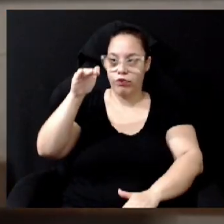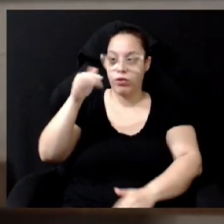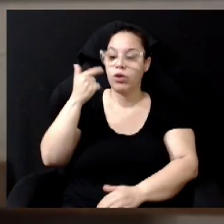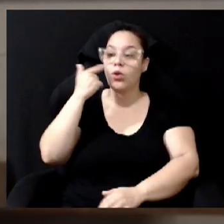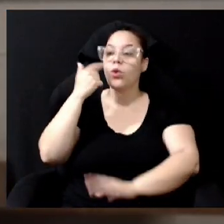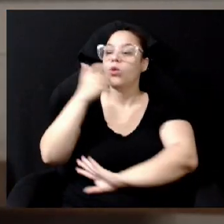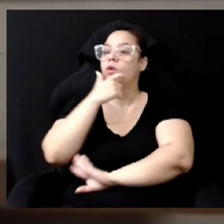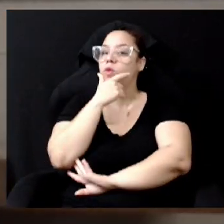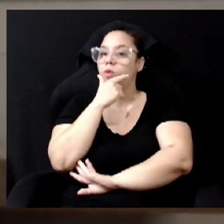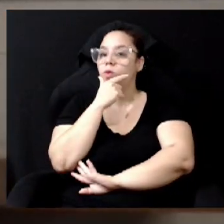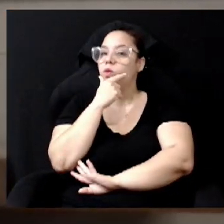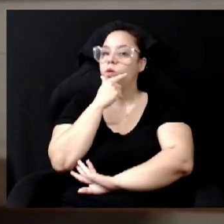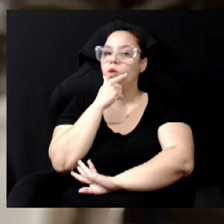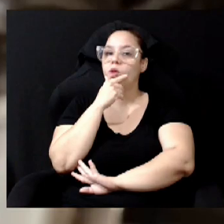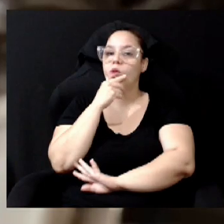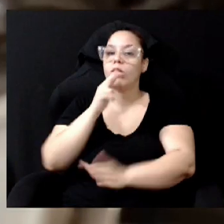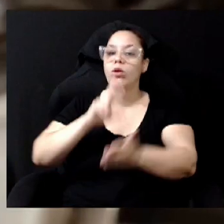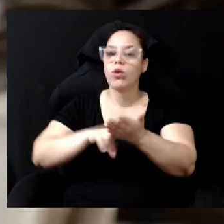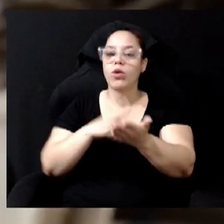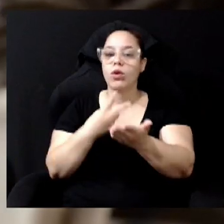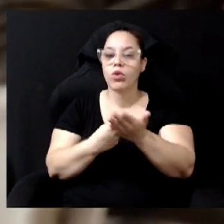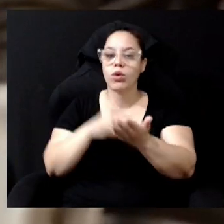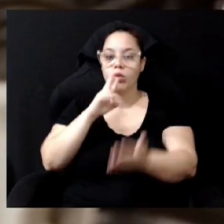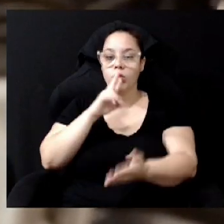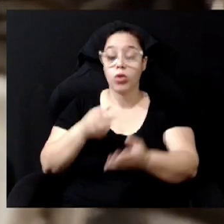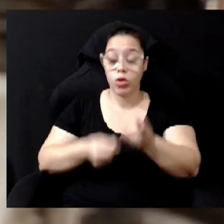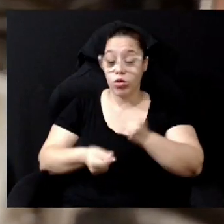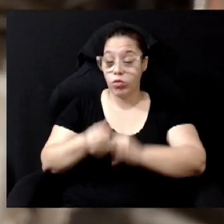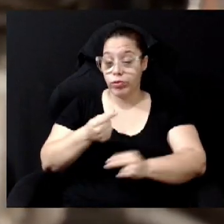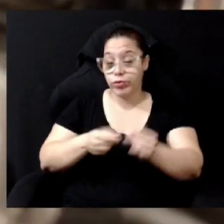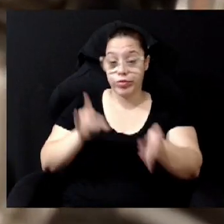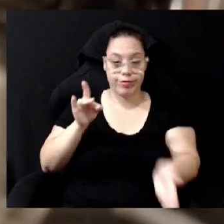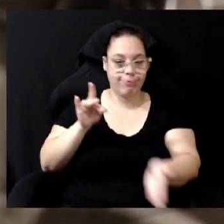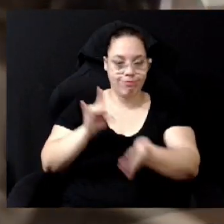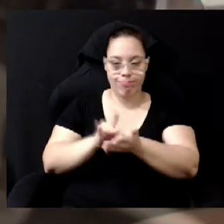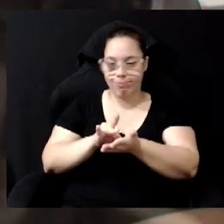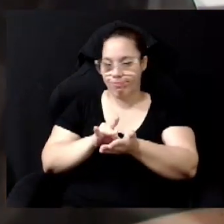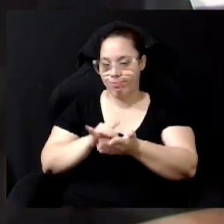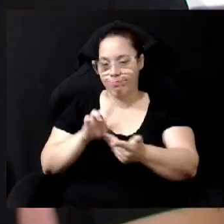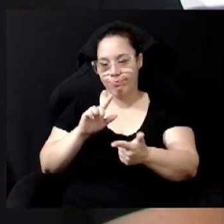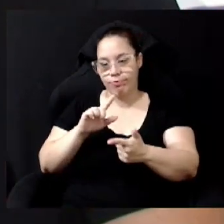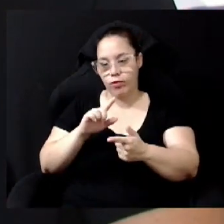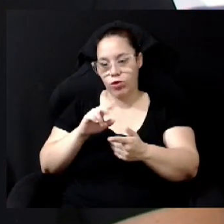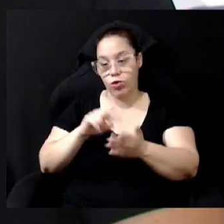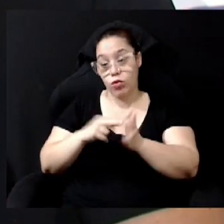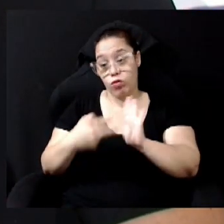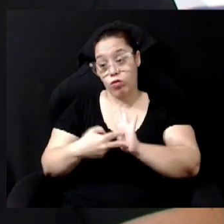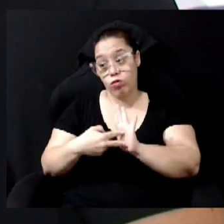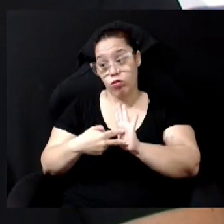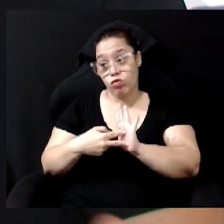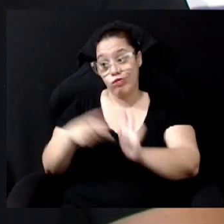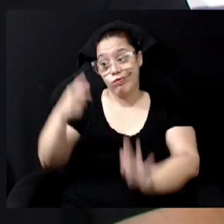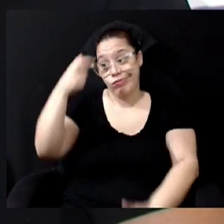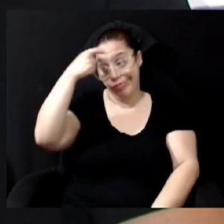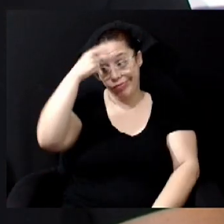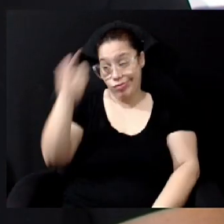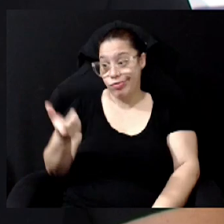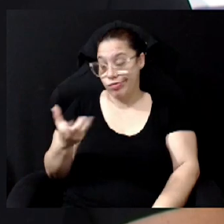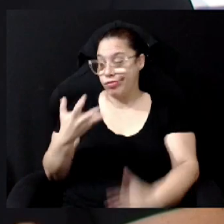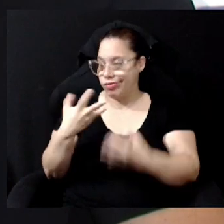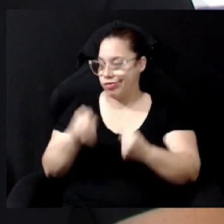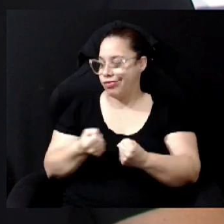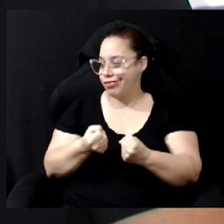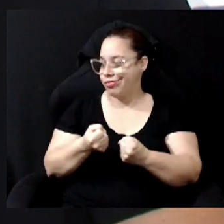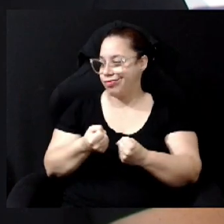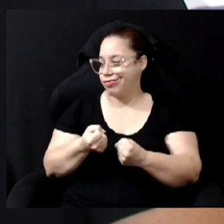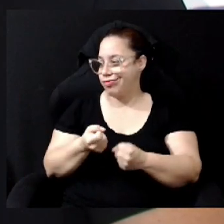vezes interpreta a empresa pelo resultado financeiro, mas na verdade isso é só uma consequência da quantidade de conhecimento que essa empresa acumulou por meio das pessoas que trabalham